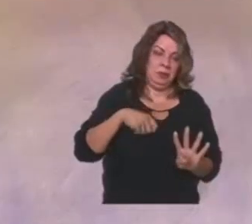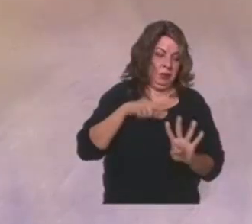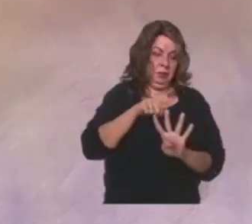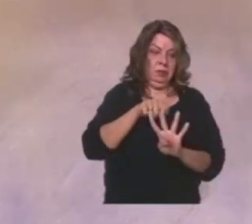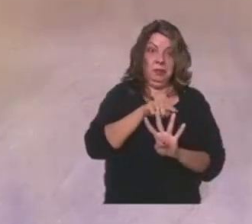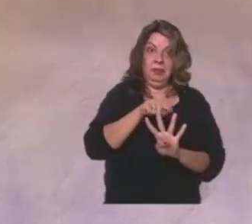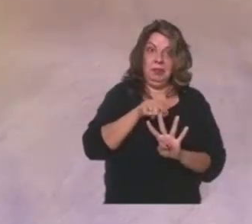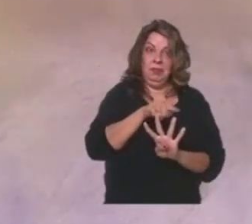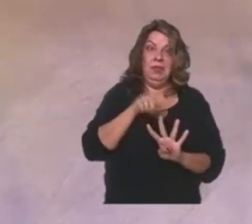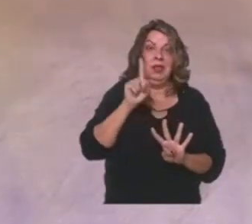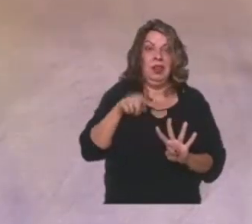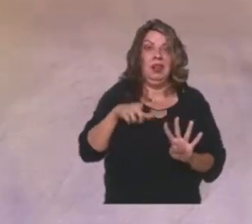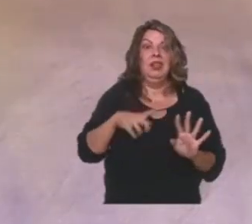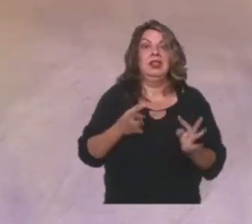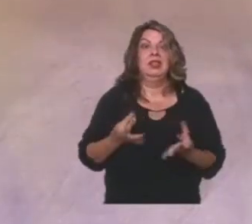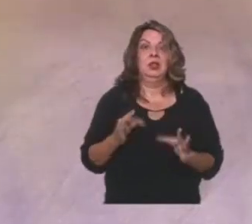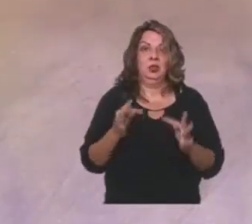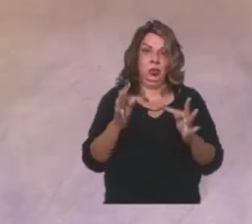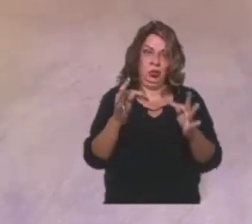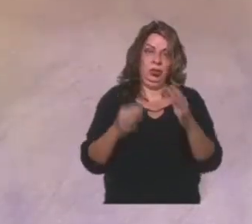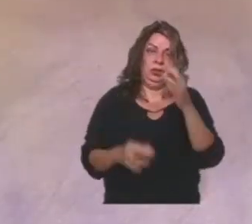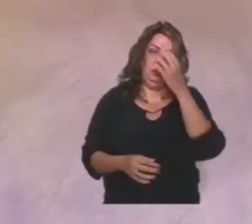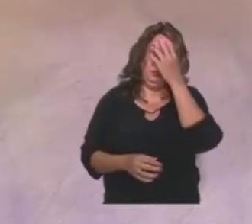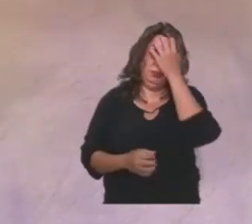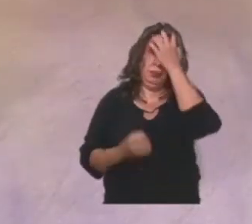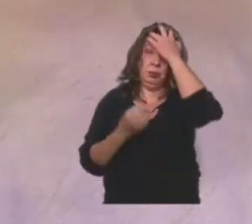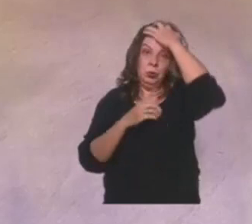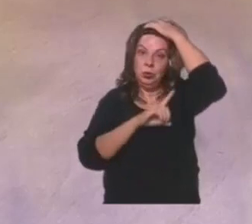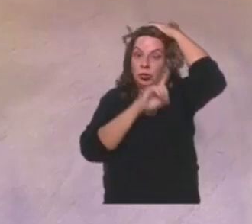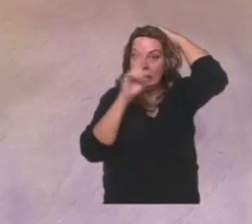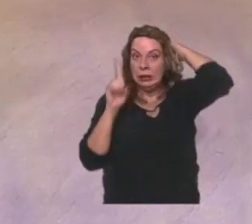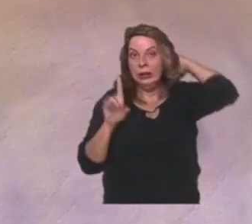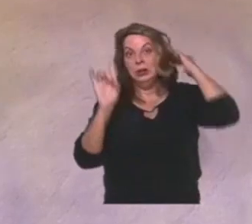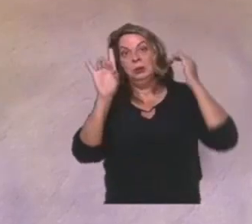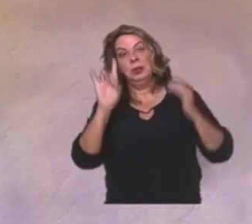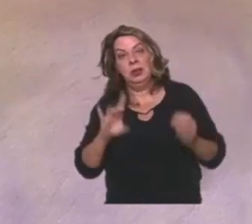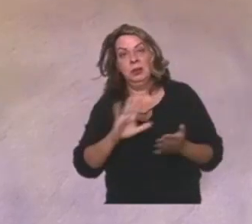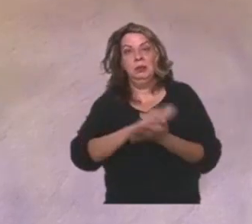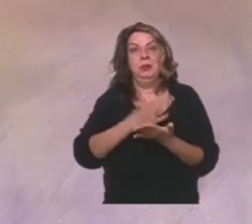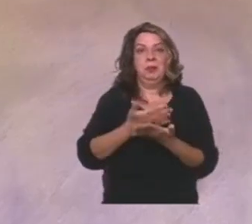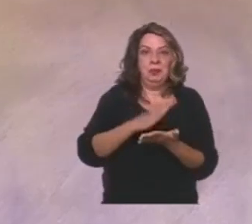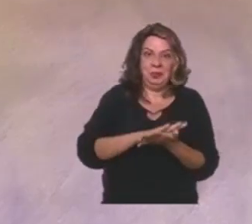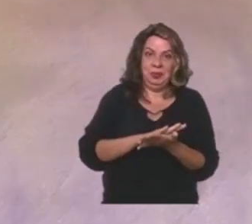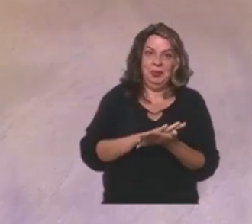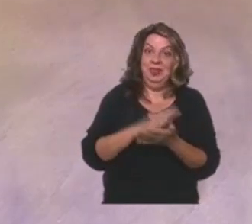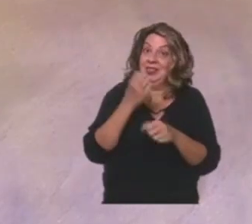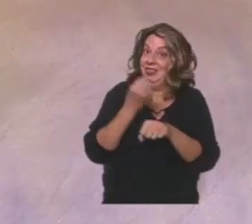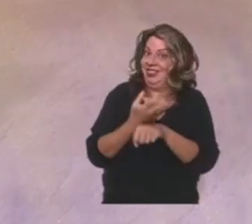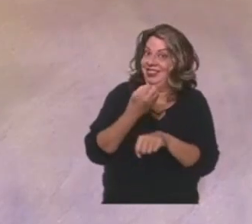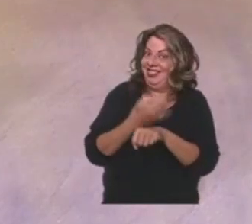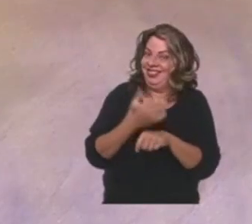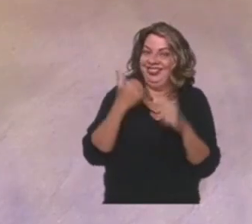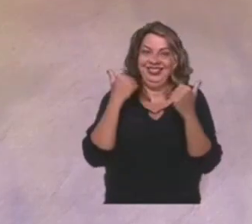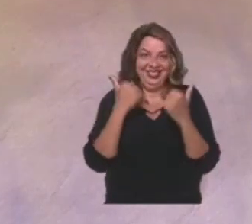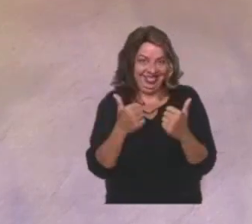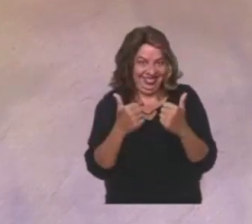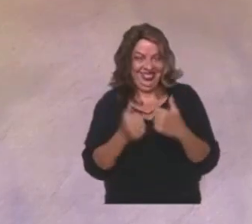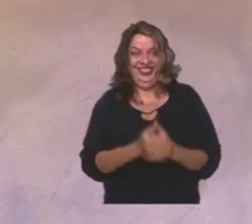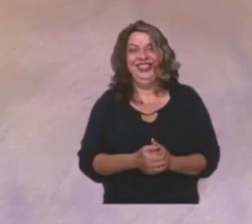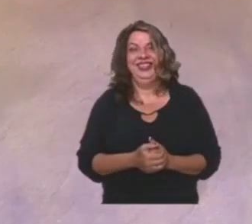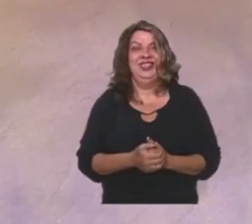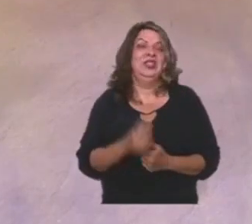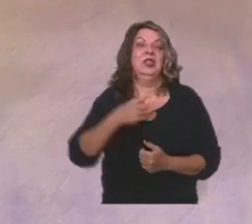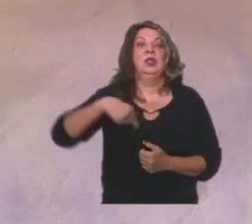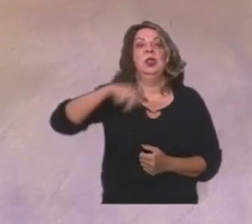e Fernando. Olha aí, um bom dia especial também para nossa intérprete de Libras, a querida Raquel Silveira, e também para as